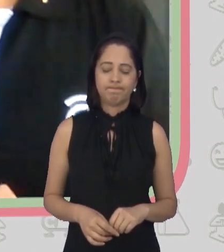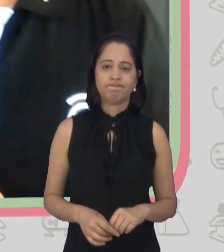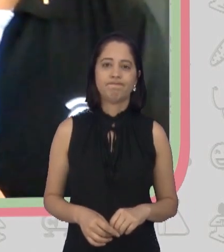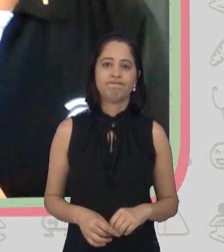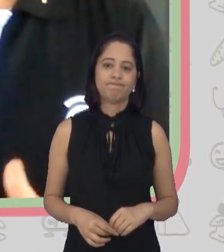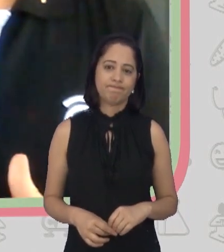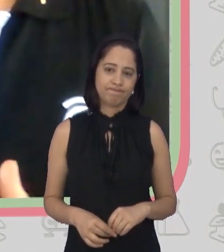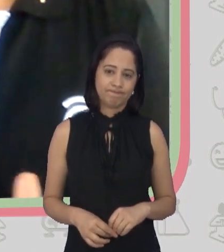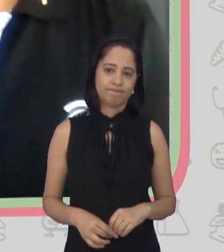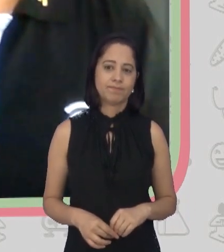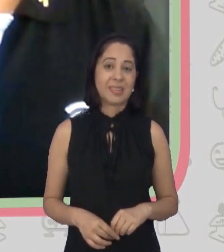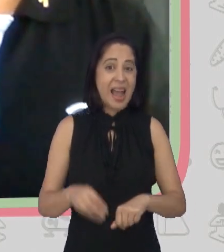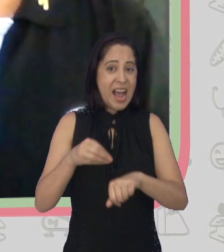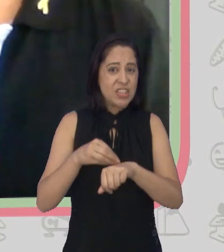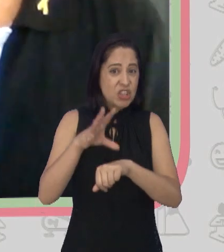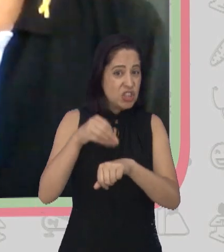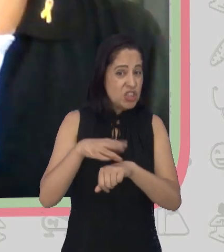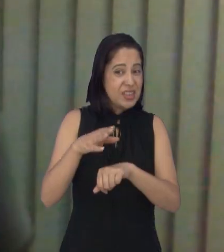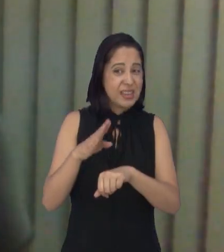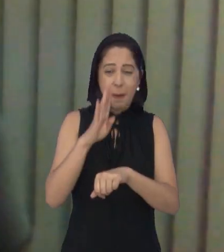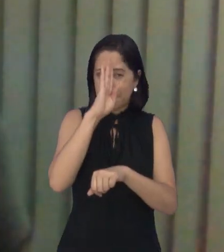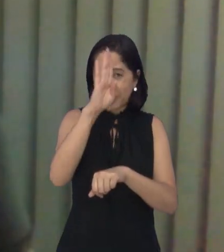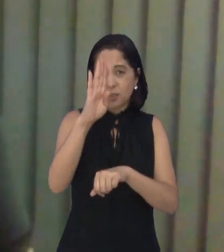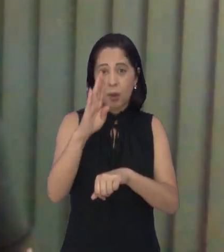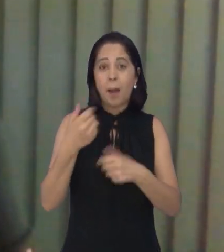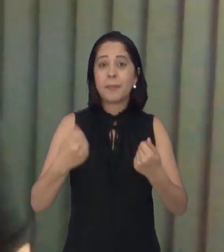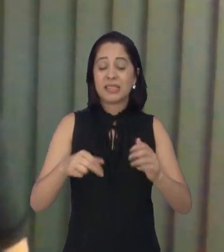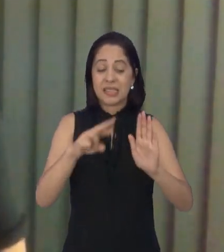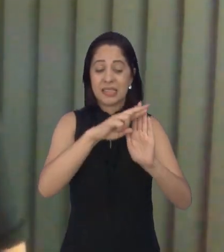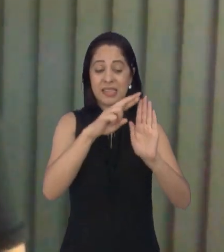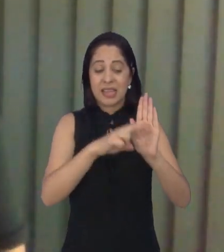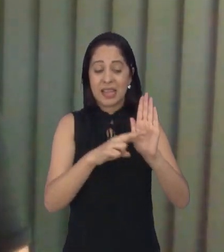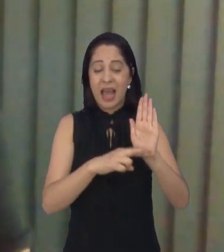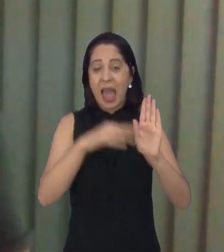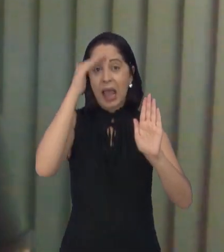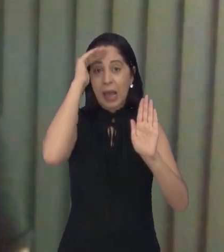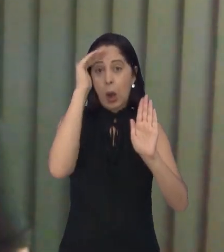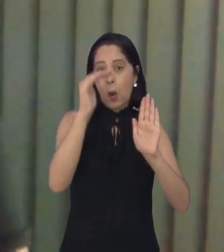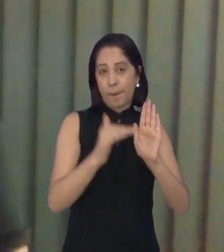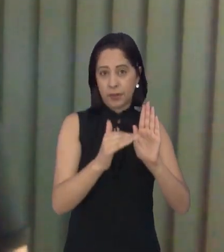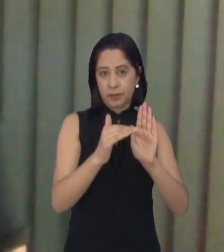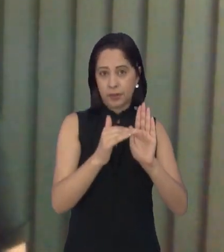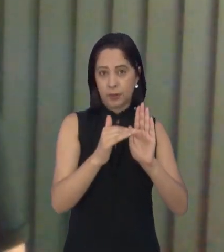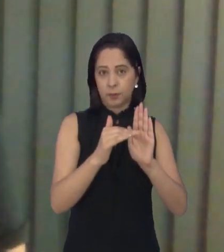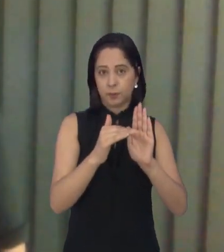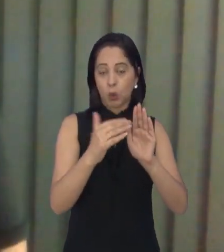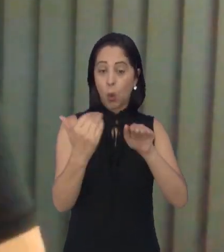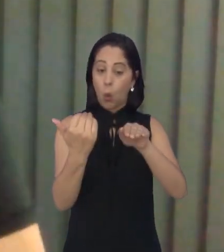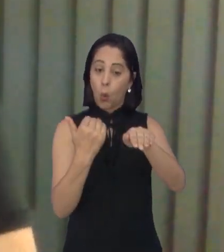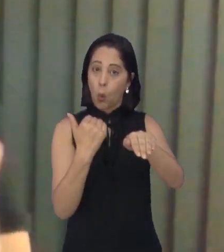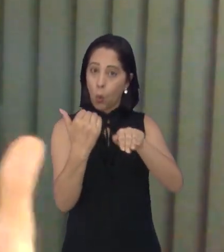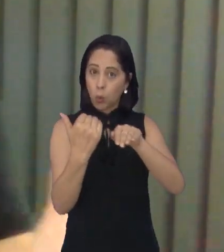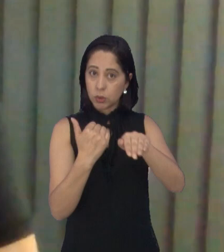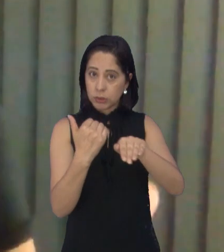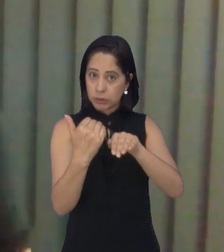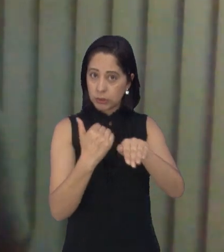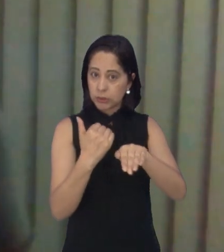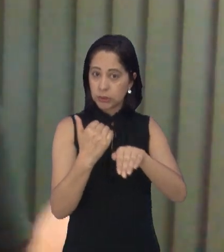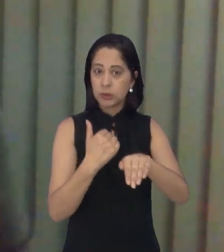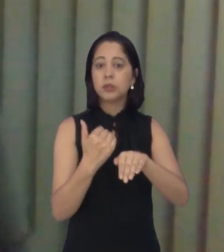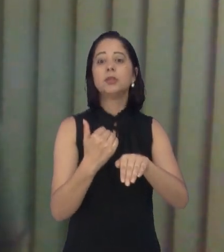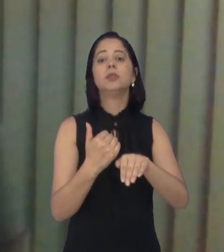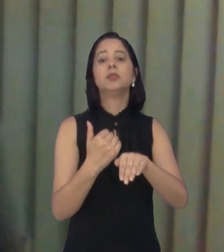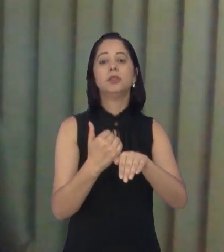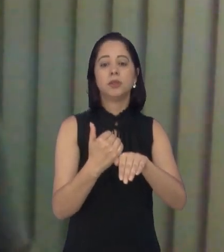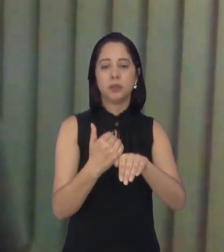Gisele, eu acho que a dica principal é seguir a regra, né? O trânsito, ele acontece num